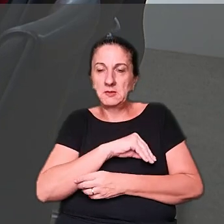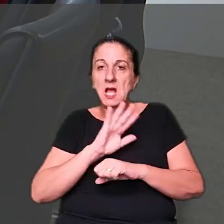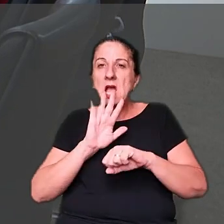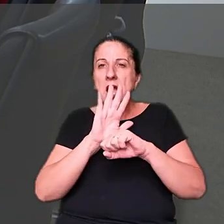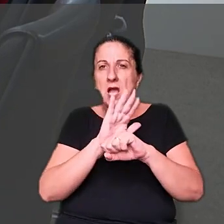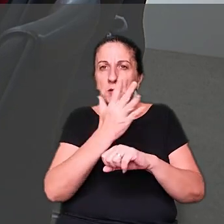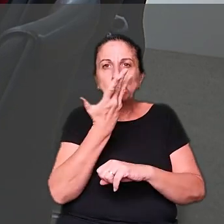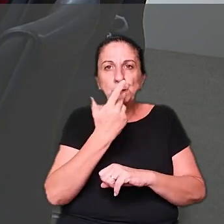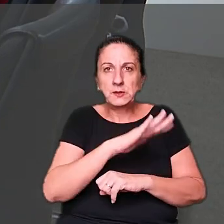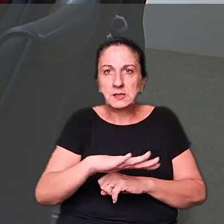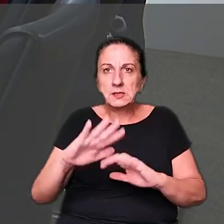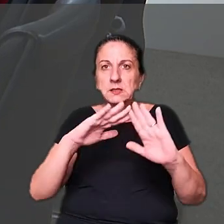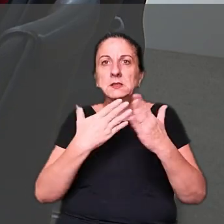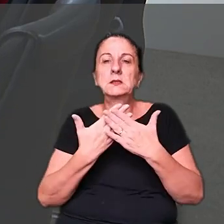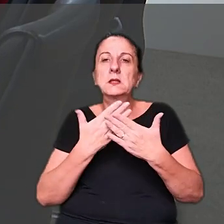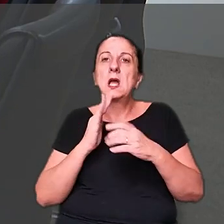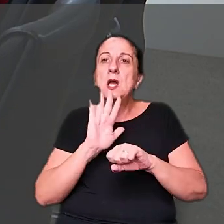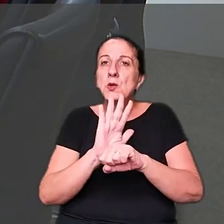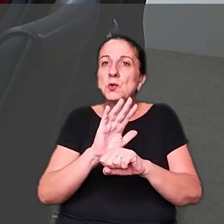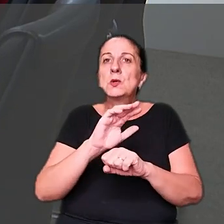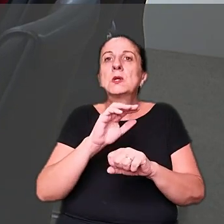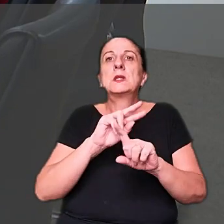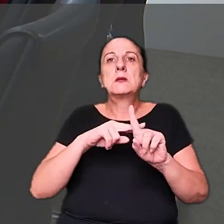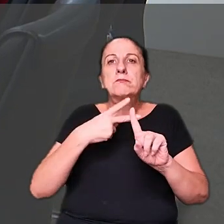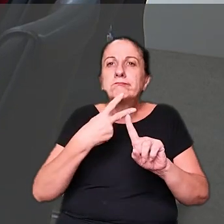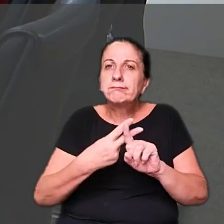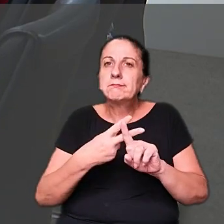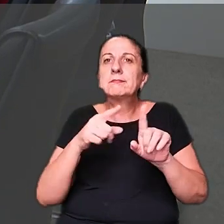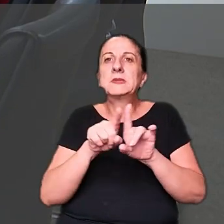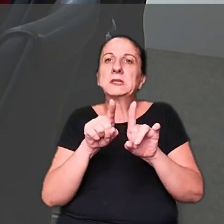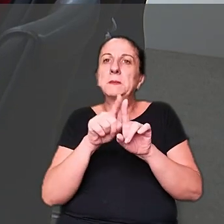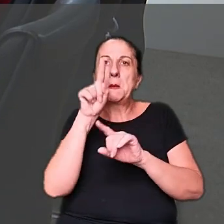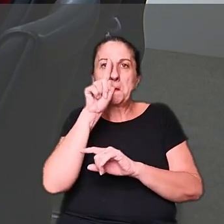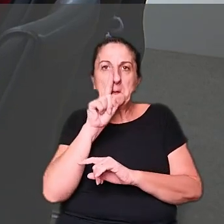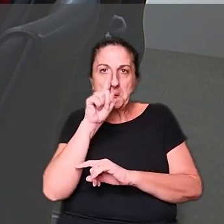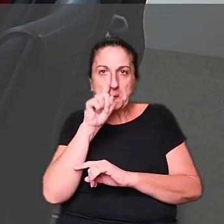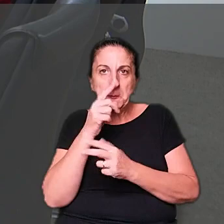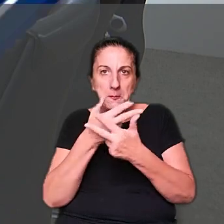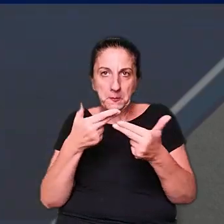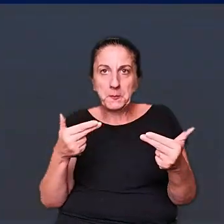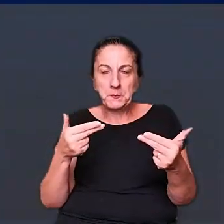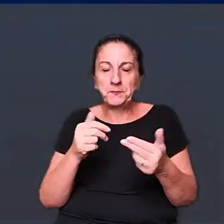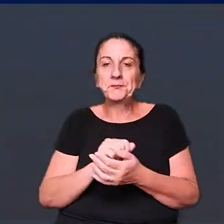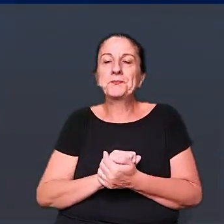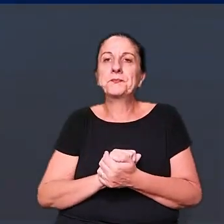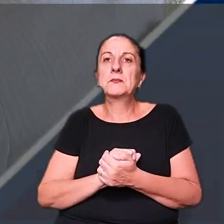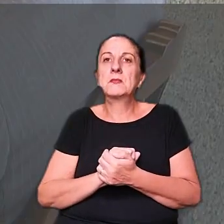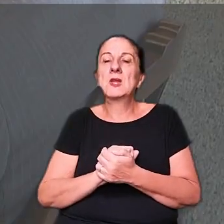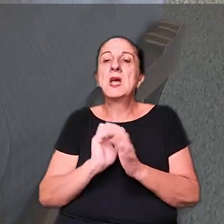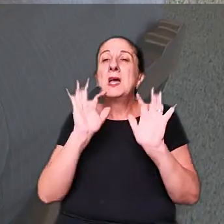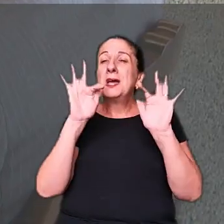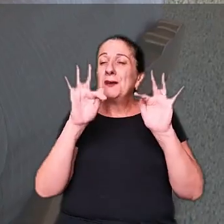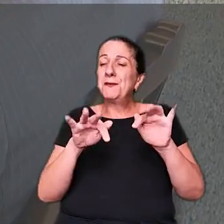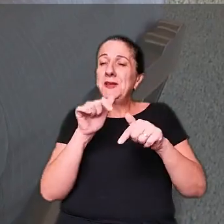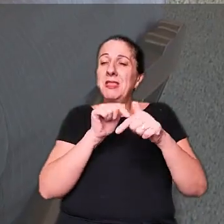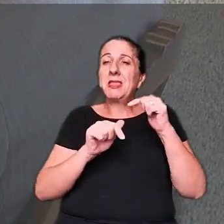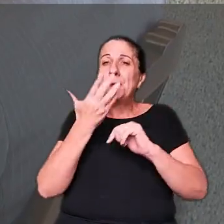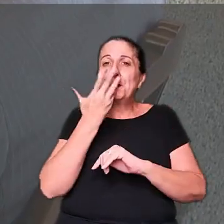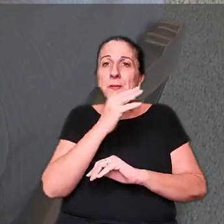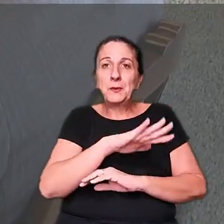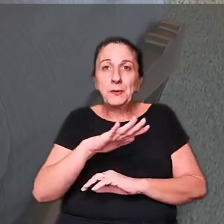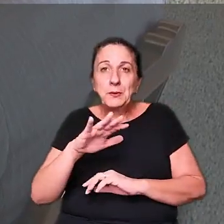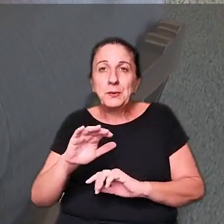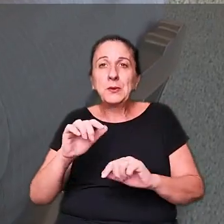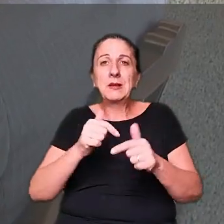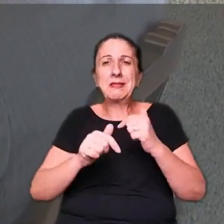salário, auxílio creche e adicionais de insalubridade e periculosidade. O combate ao trabalho